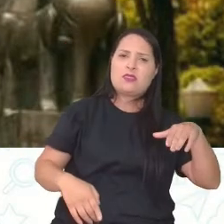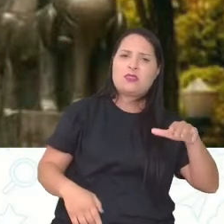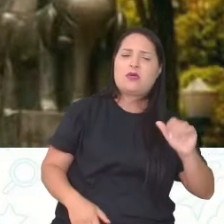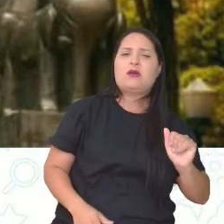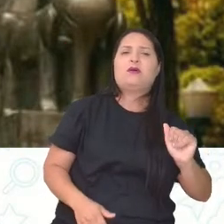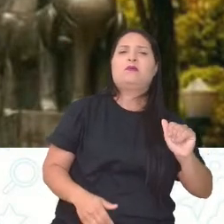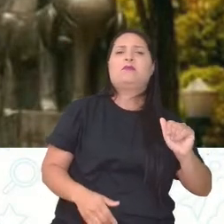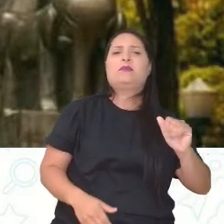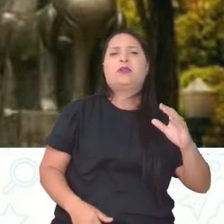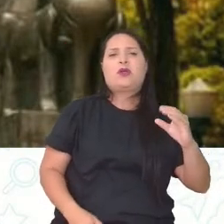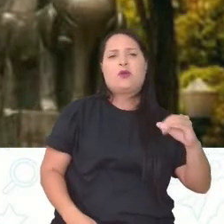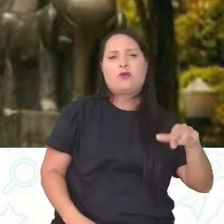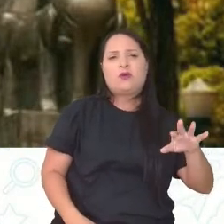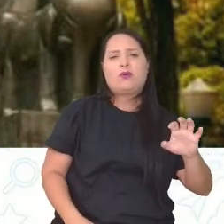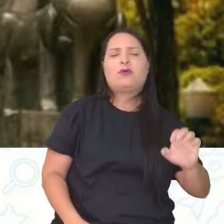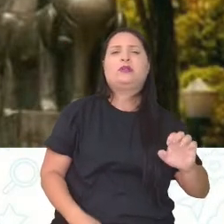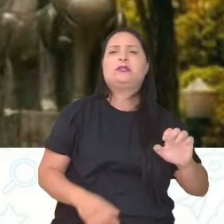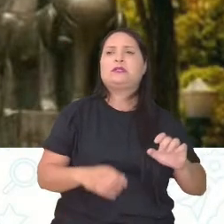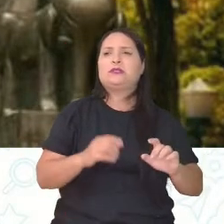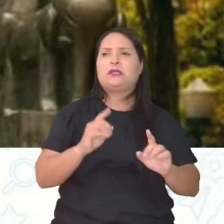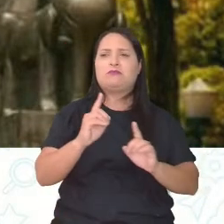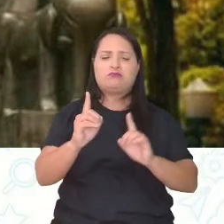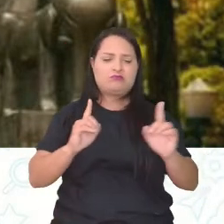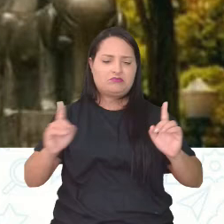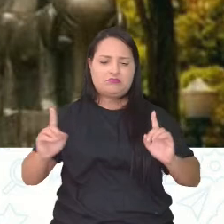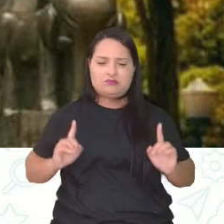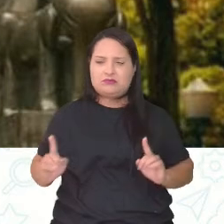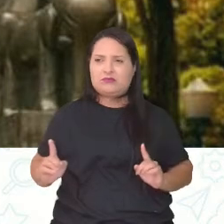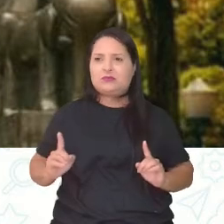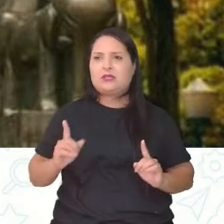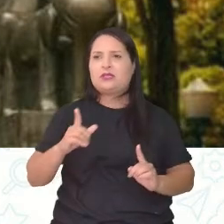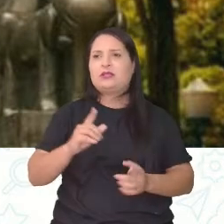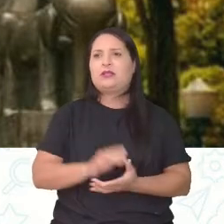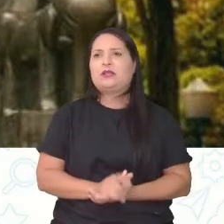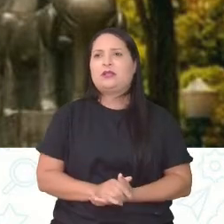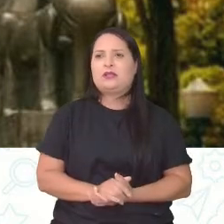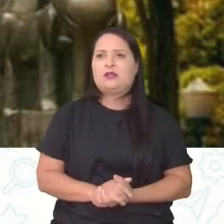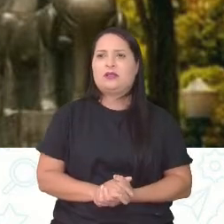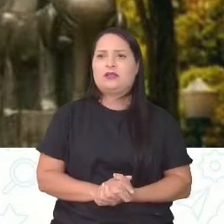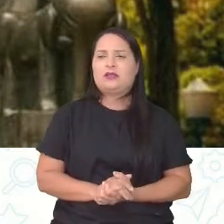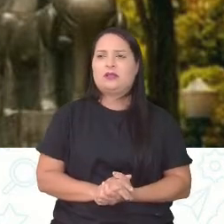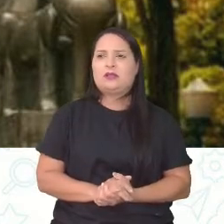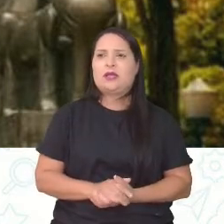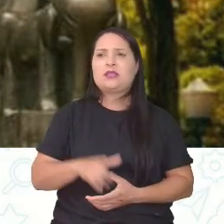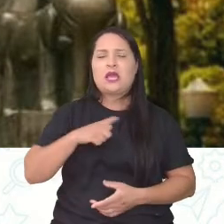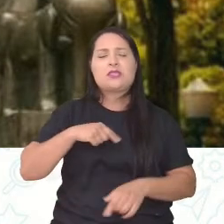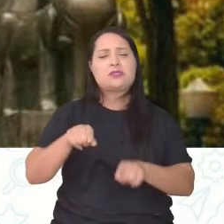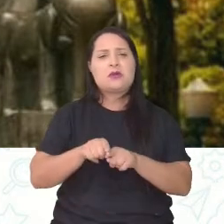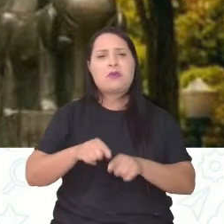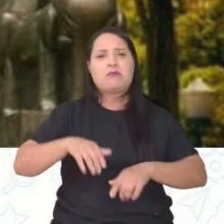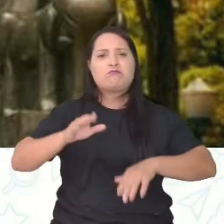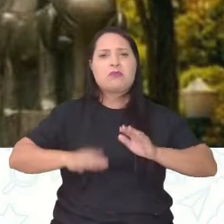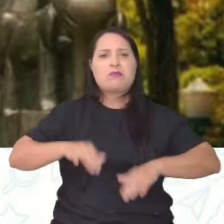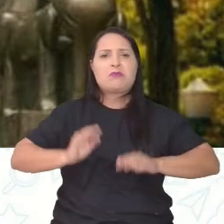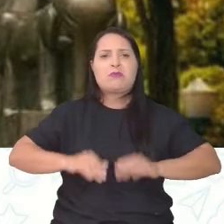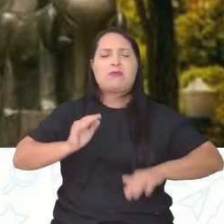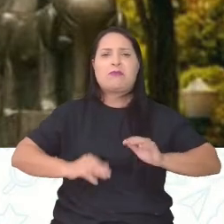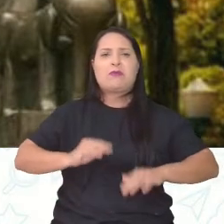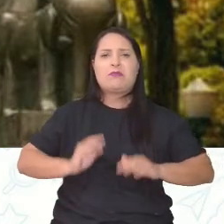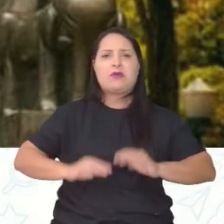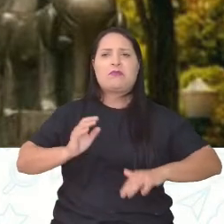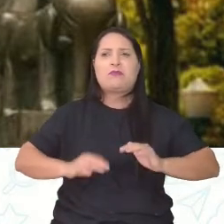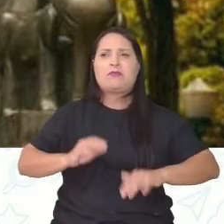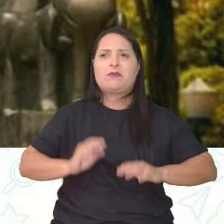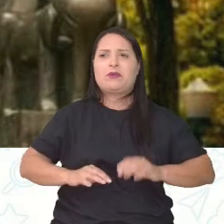porta-estandarte, porta-lanterna, o carregador de elefantes e o batuqueiro, né, do maracatu com